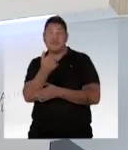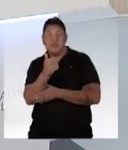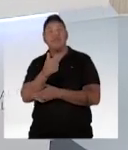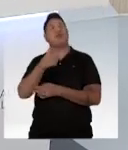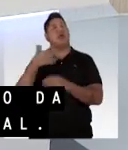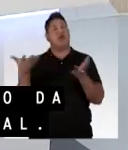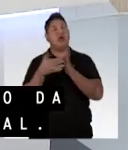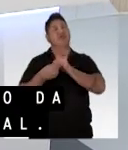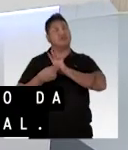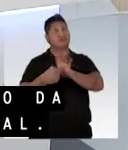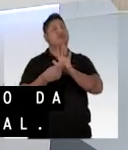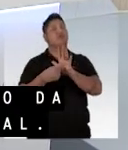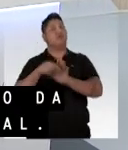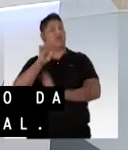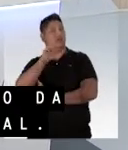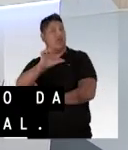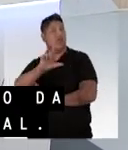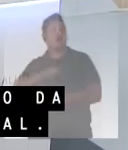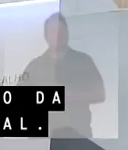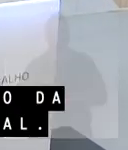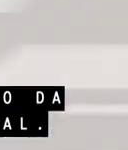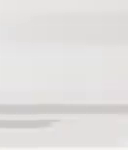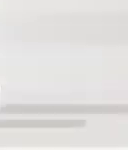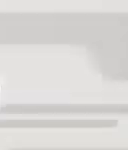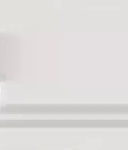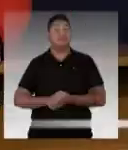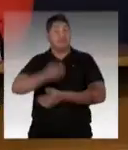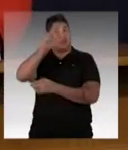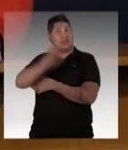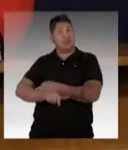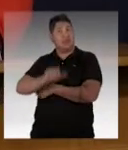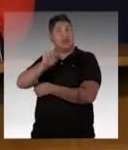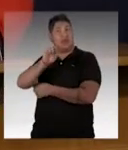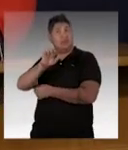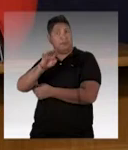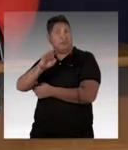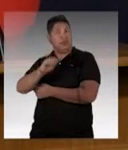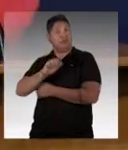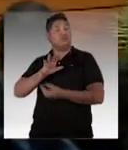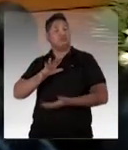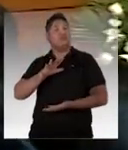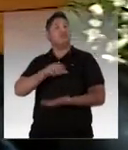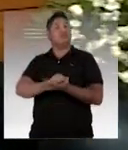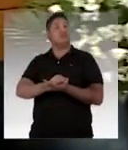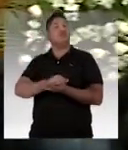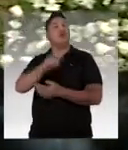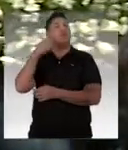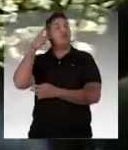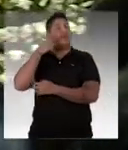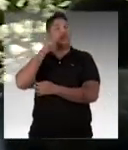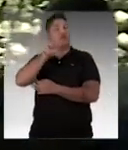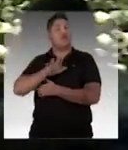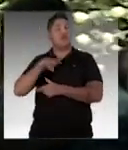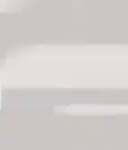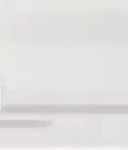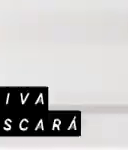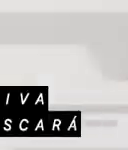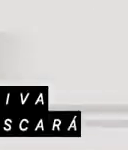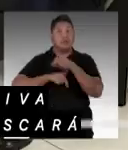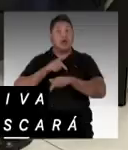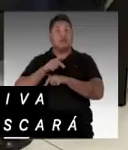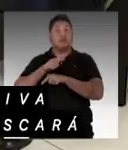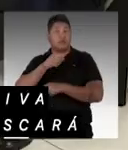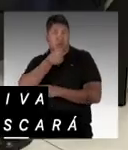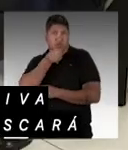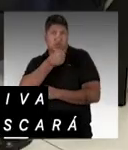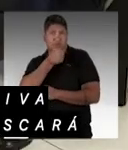Olá, veja nesta edição da revista Trabalho Legal. Alberto Balazeiro é empossado Procurador-Geral do Trabalho.